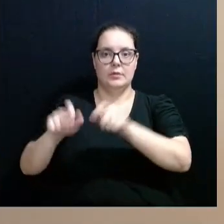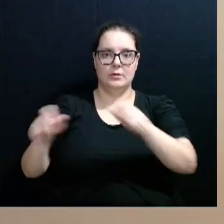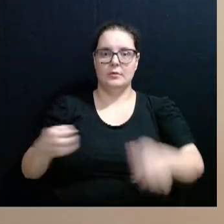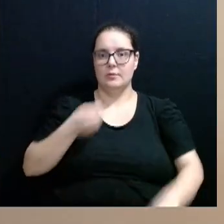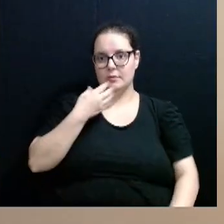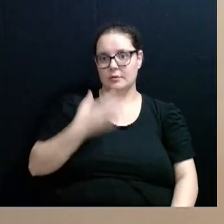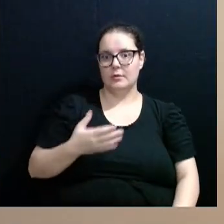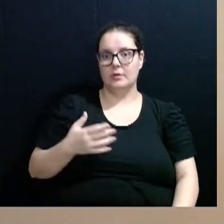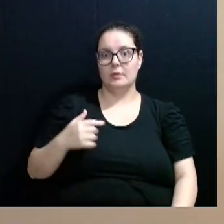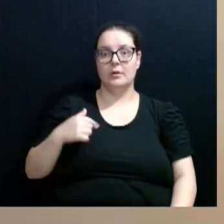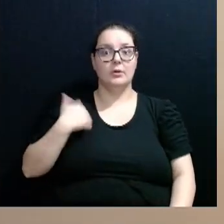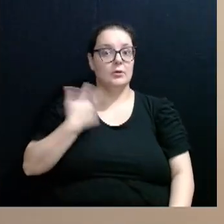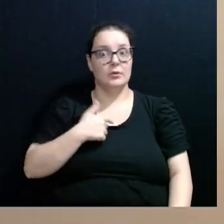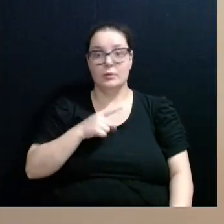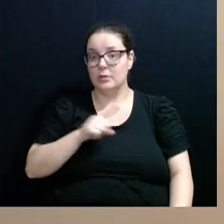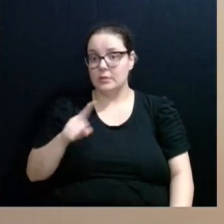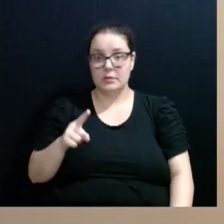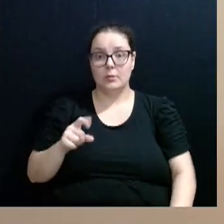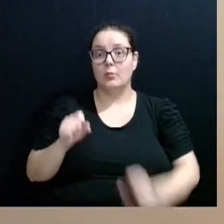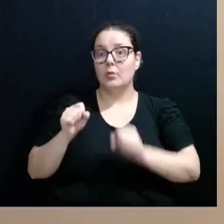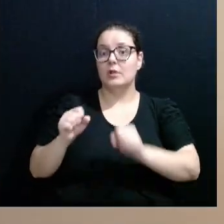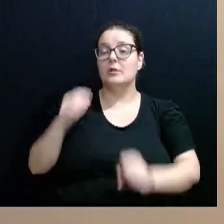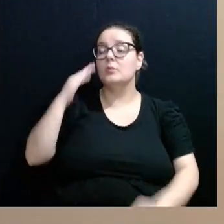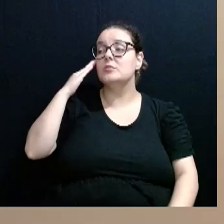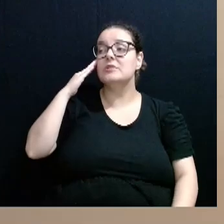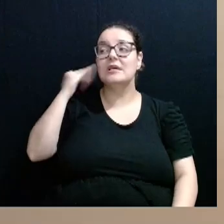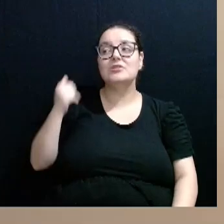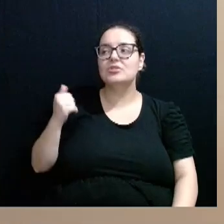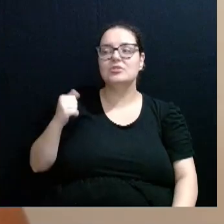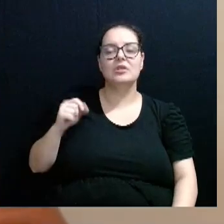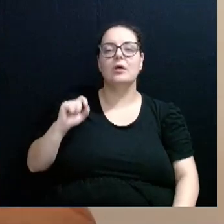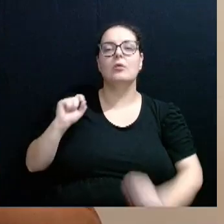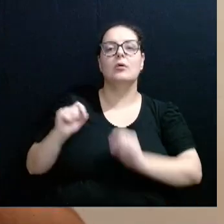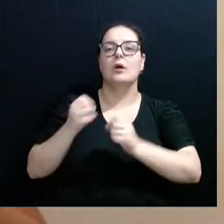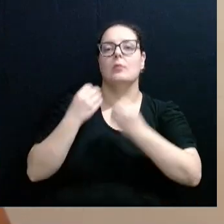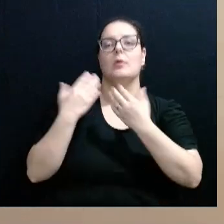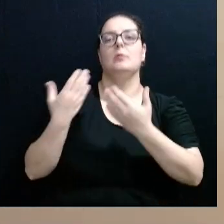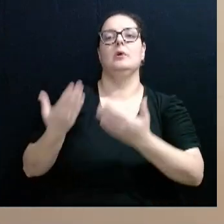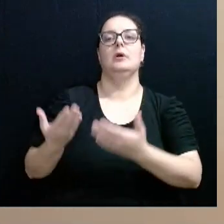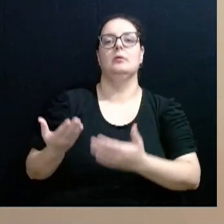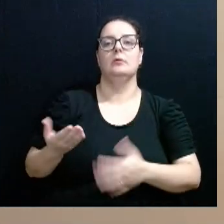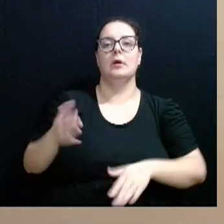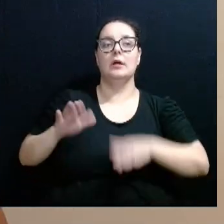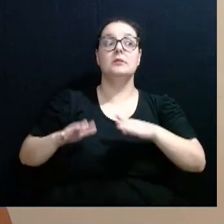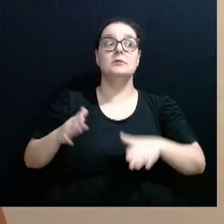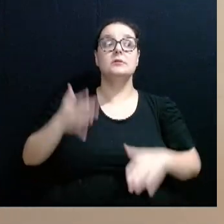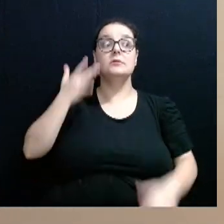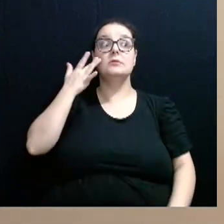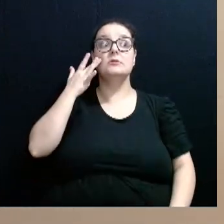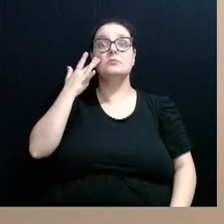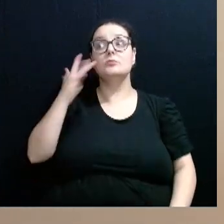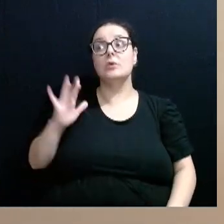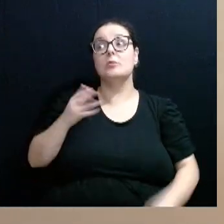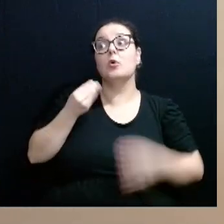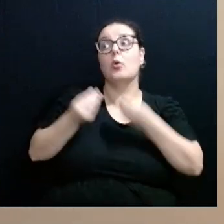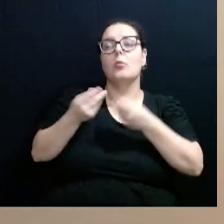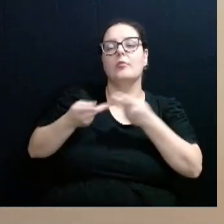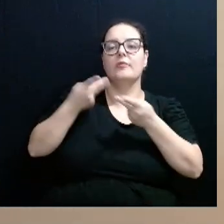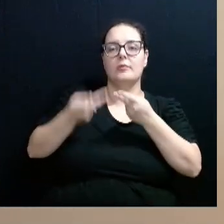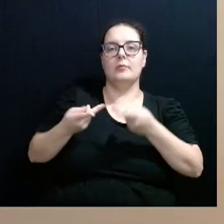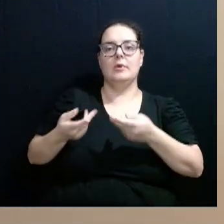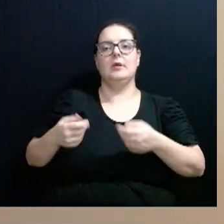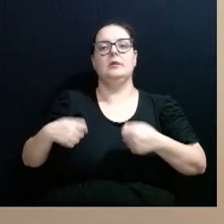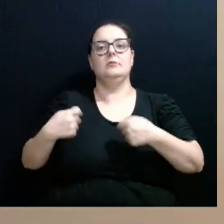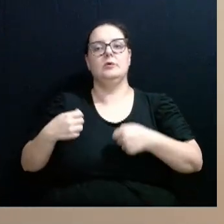tem que perguntar. As pessoas sabem. Muitas vezes elas não sabem falar, mas você tem que ter toda uma metodologia,